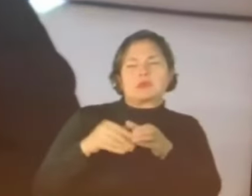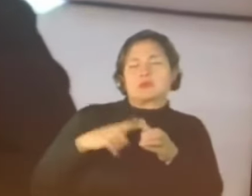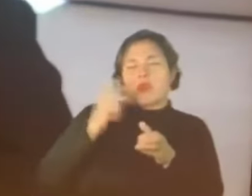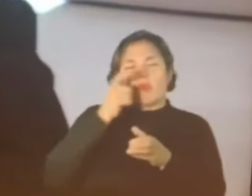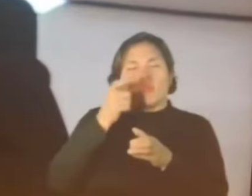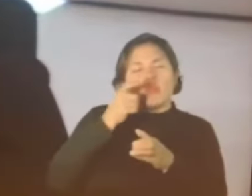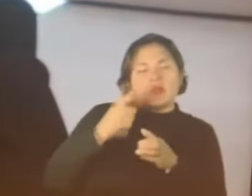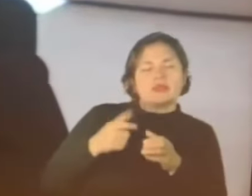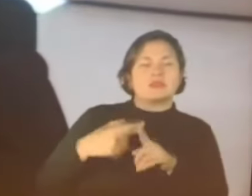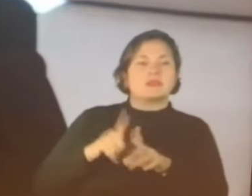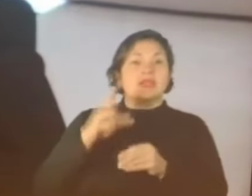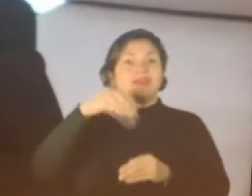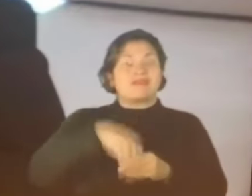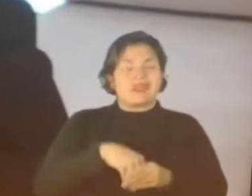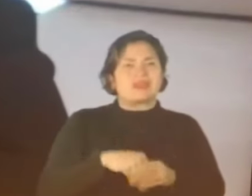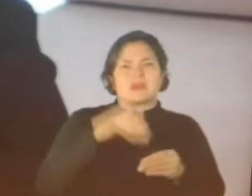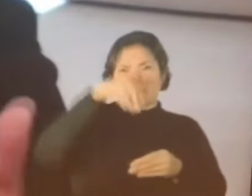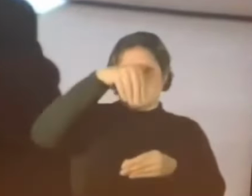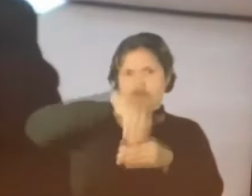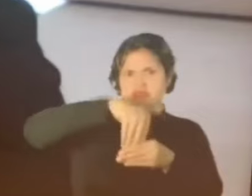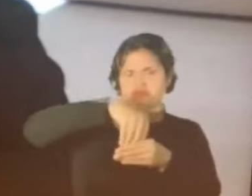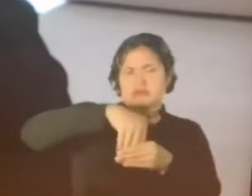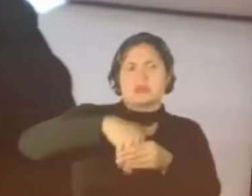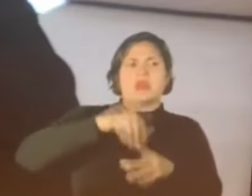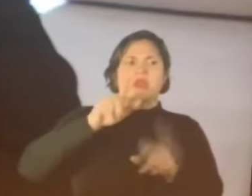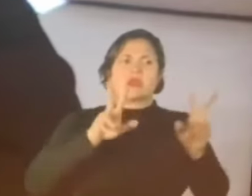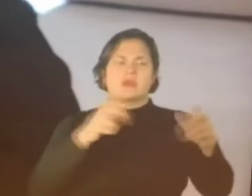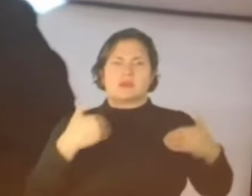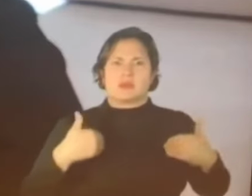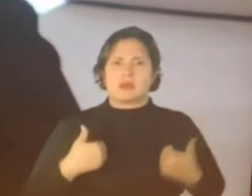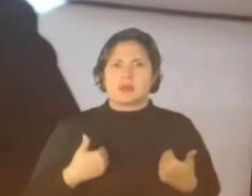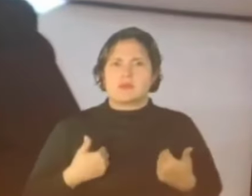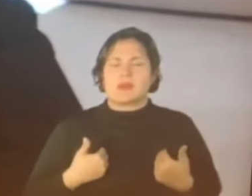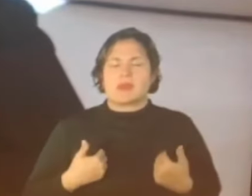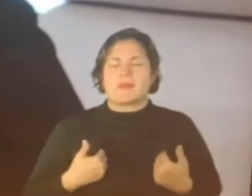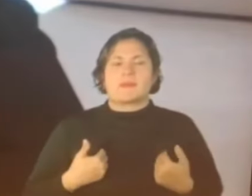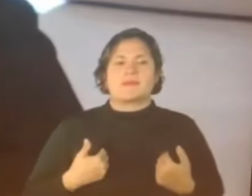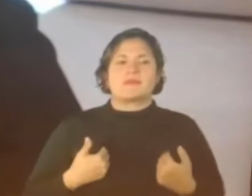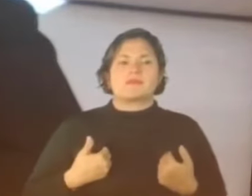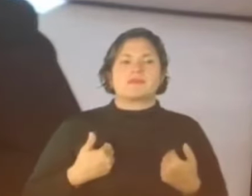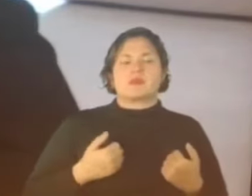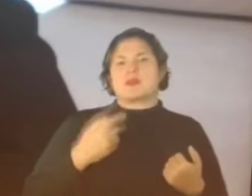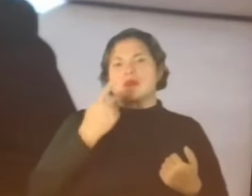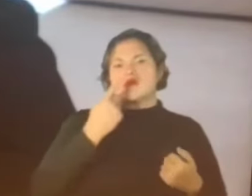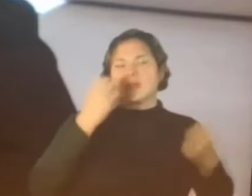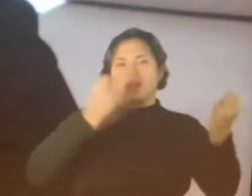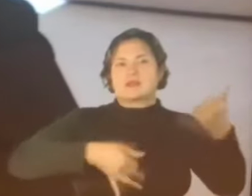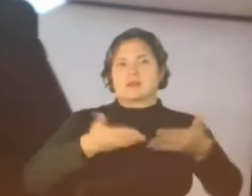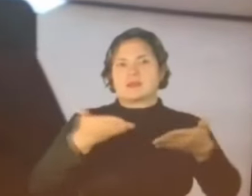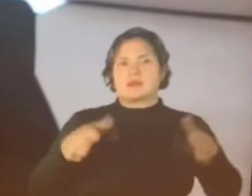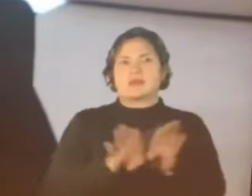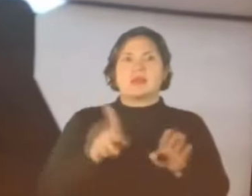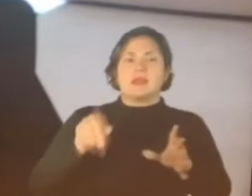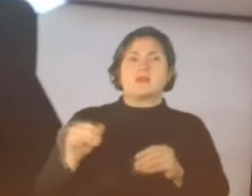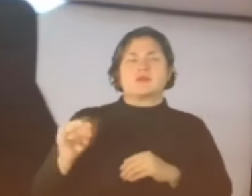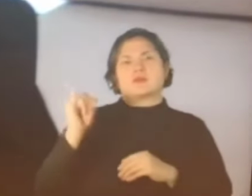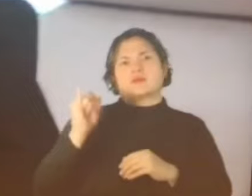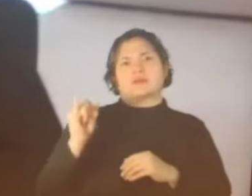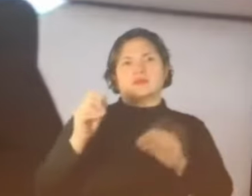eleitoral tem uma característica, que é o tema que me afeta, aqui falar, muito específico, porque o